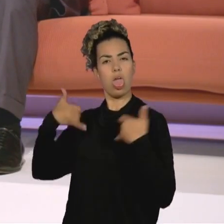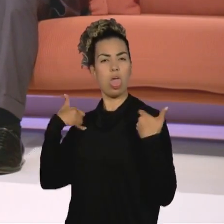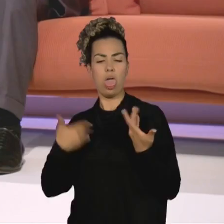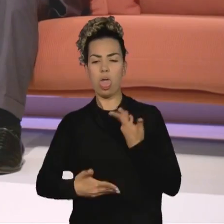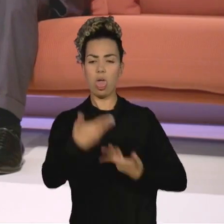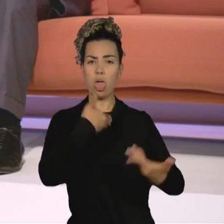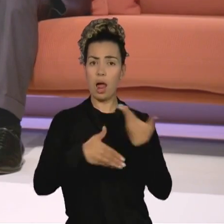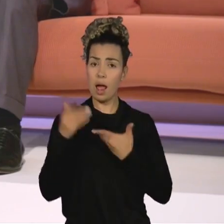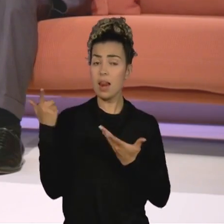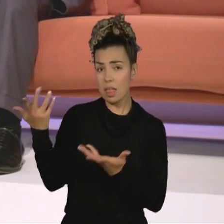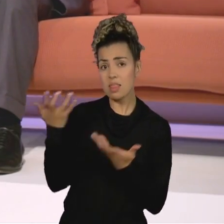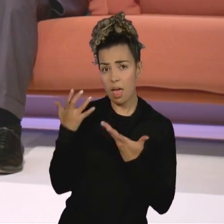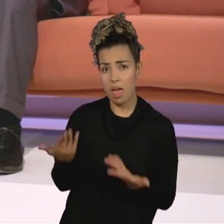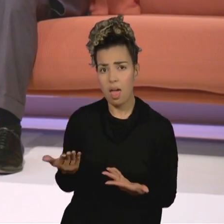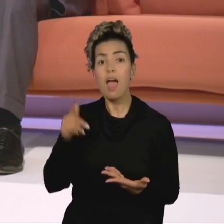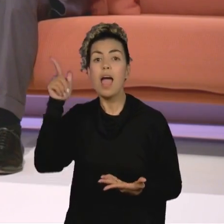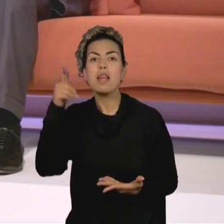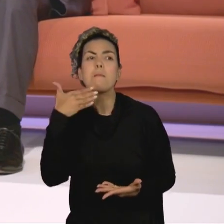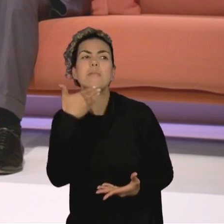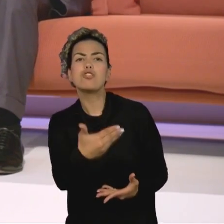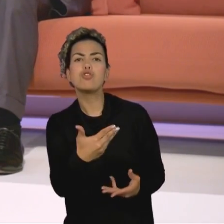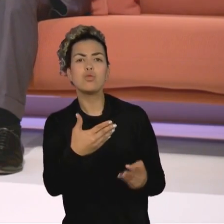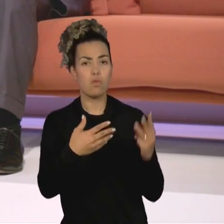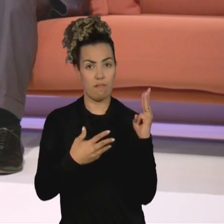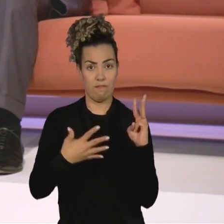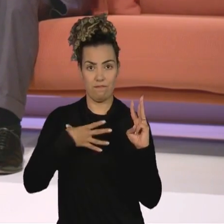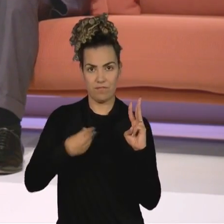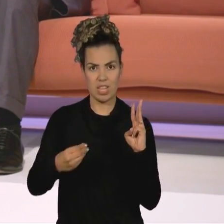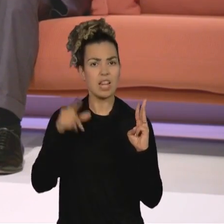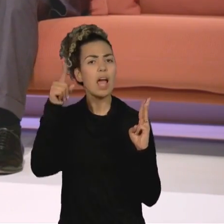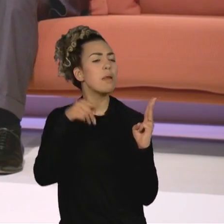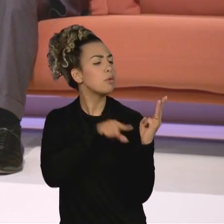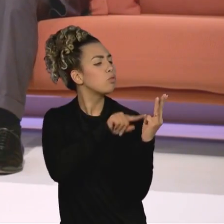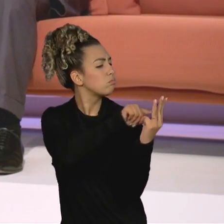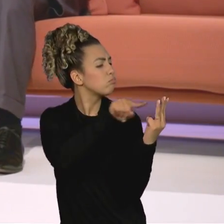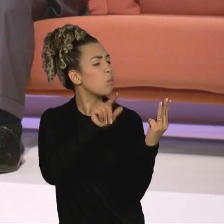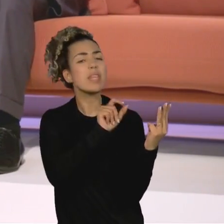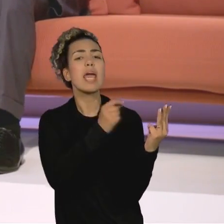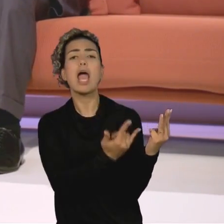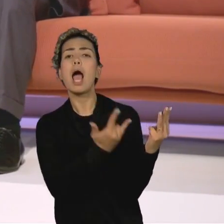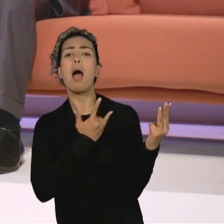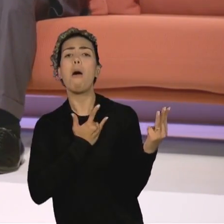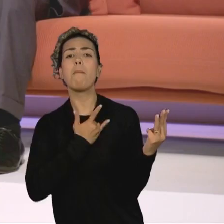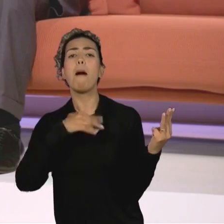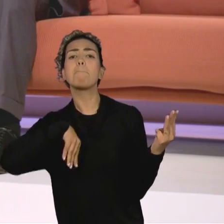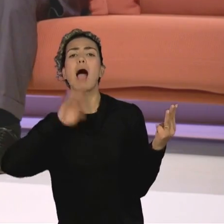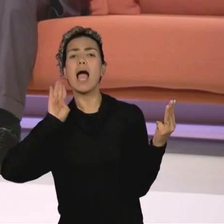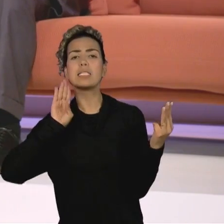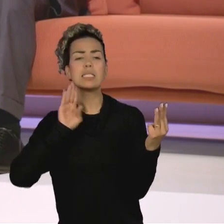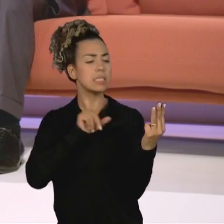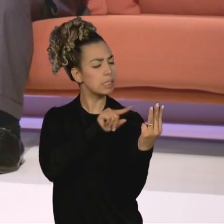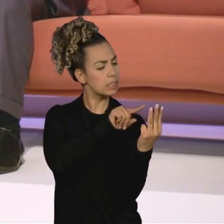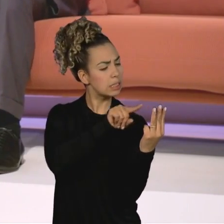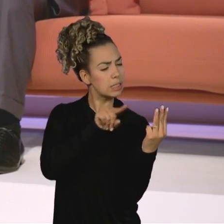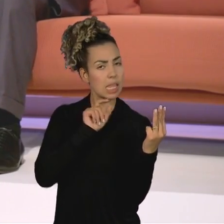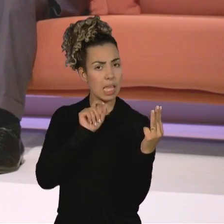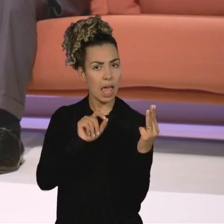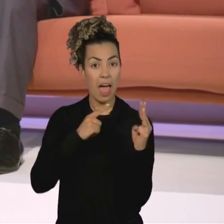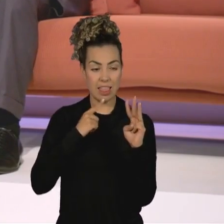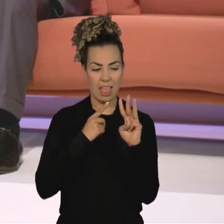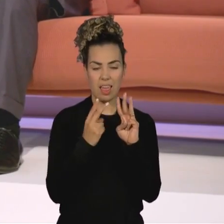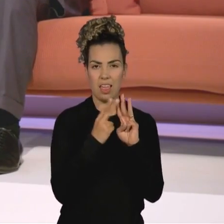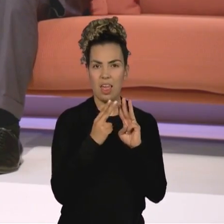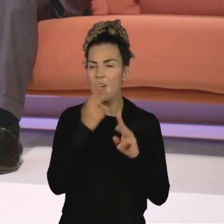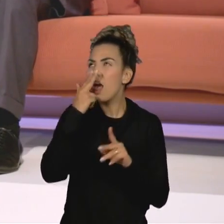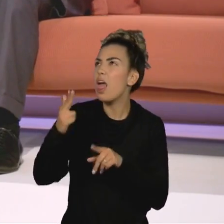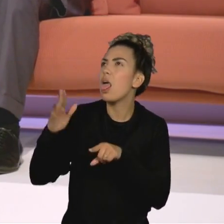filhas mais velhas que falem quem gosta mais de mim, ele promove um concurso. E as filhas que puxam o saco dele, lambem